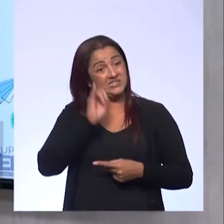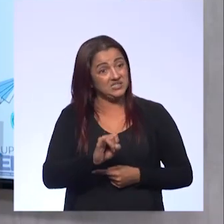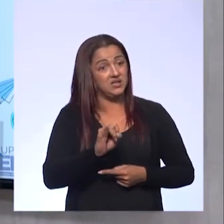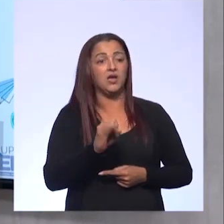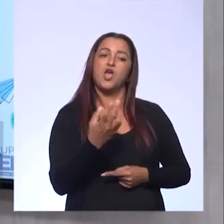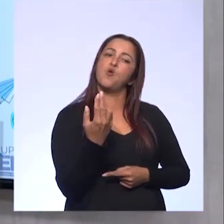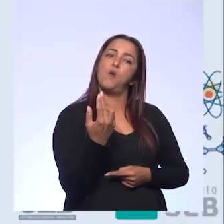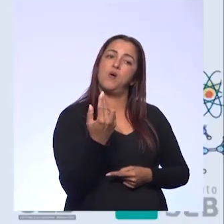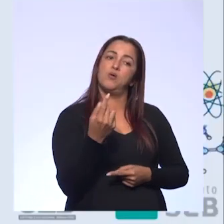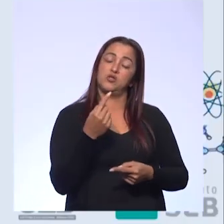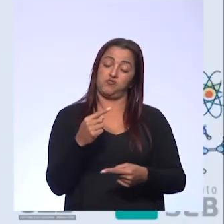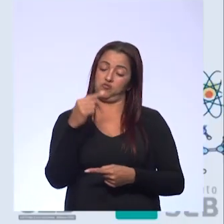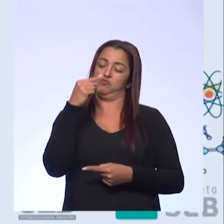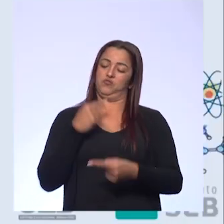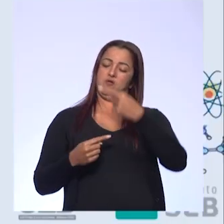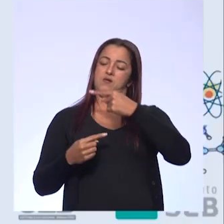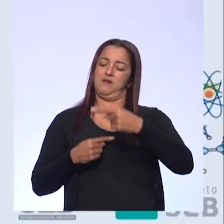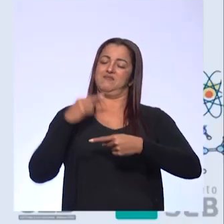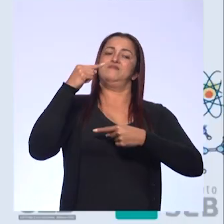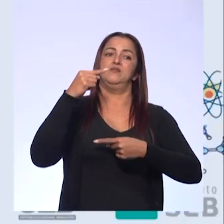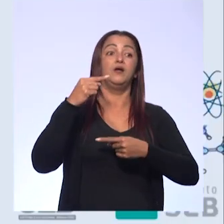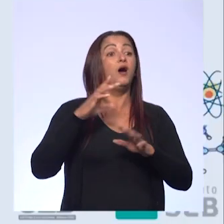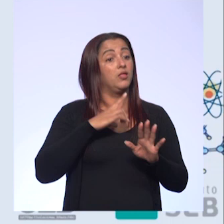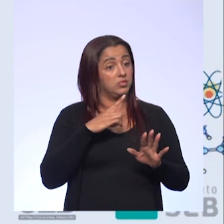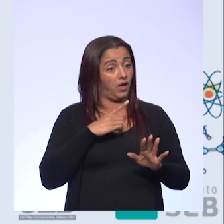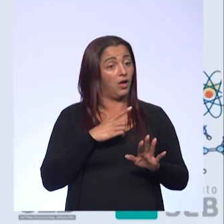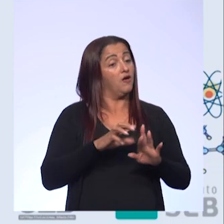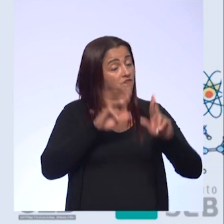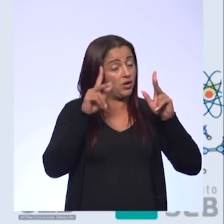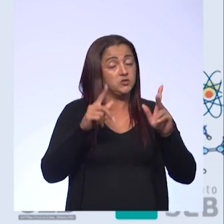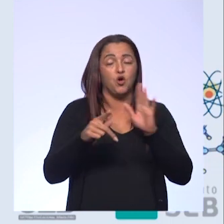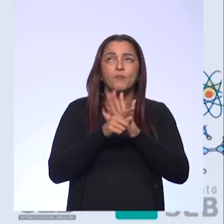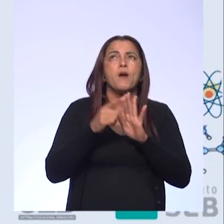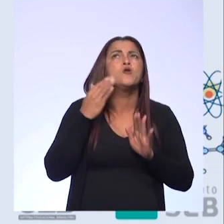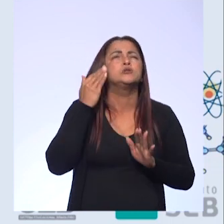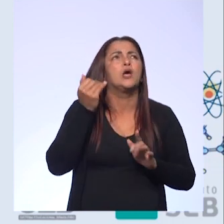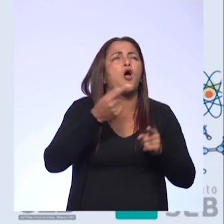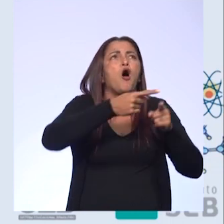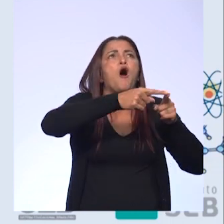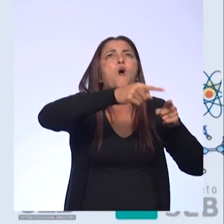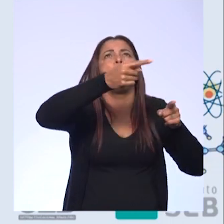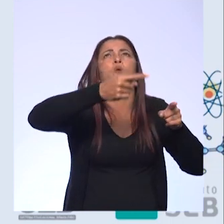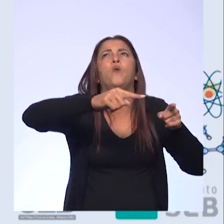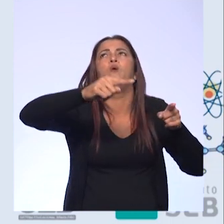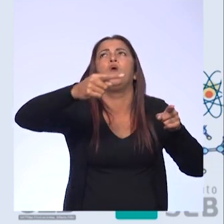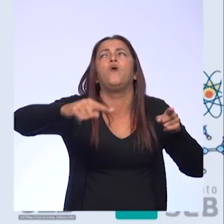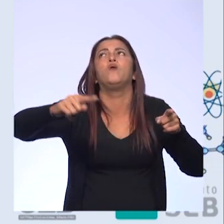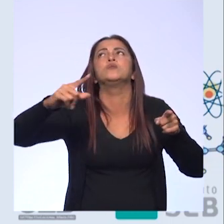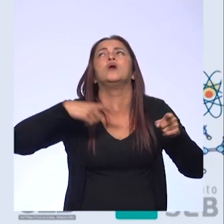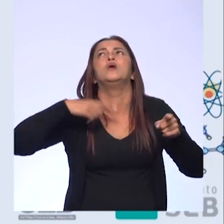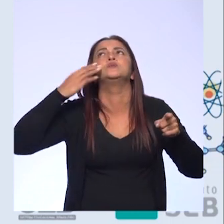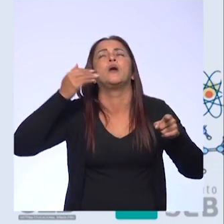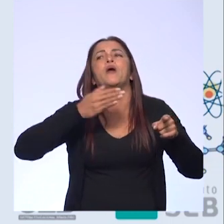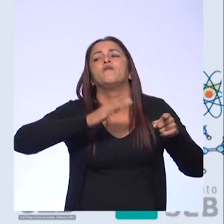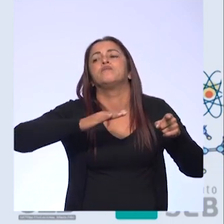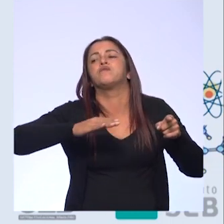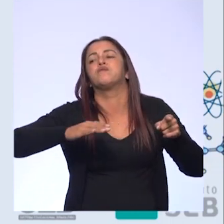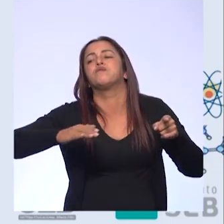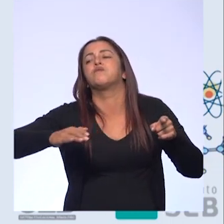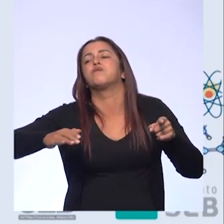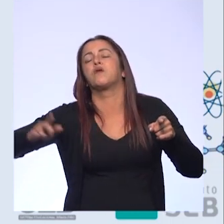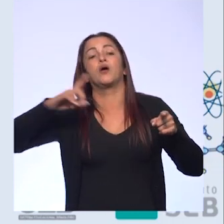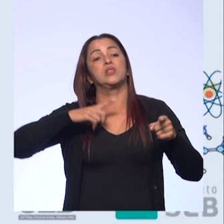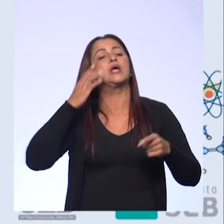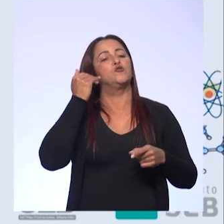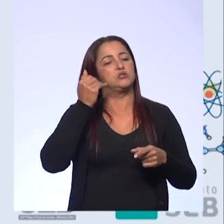verso período o período inverso ao frequência frequência de uma onda eu consigo calcular seu período é só fazer uma